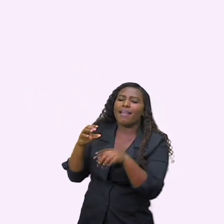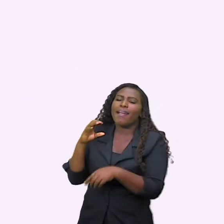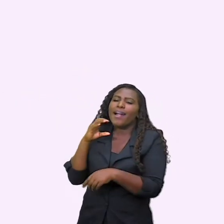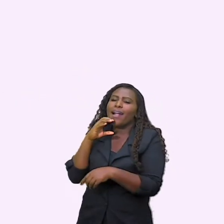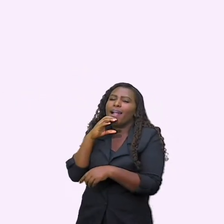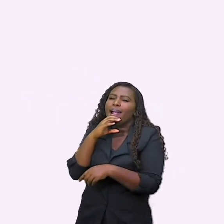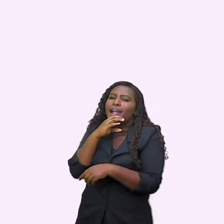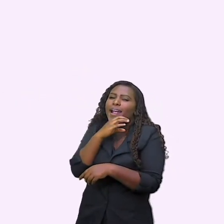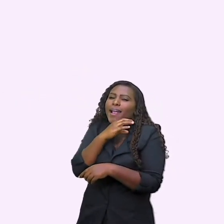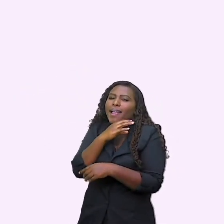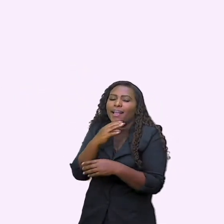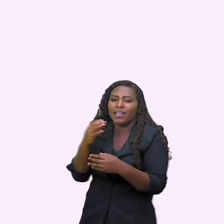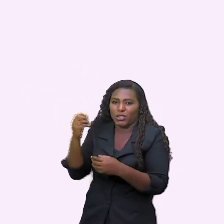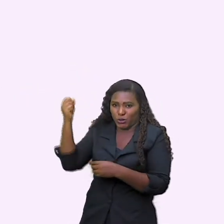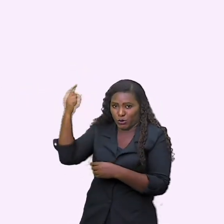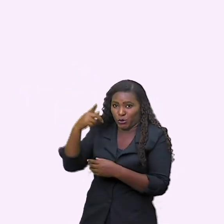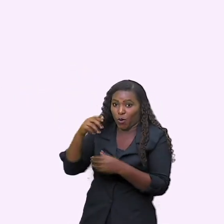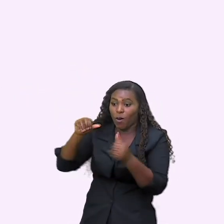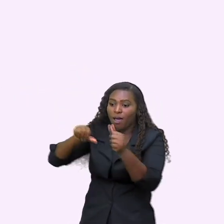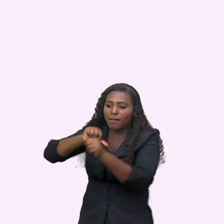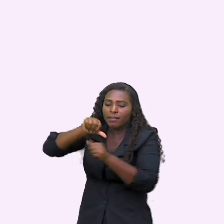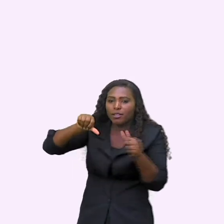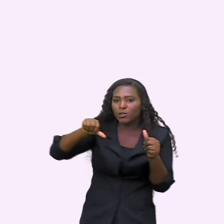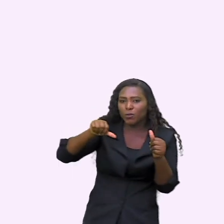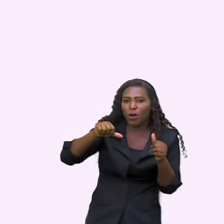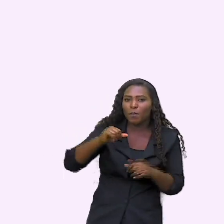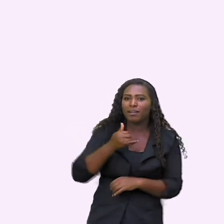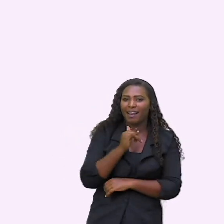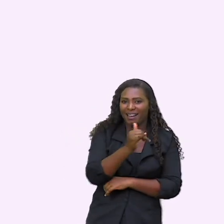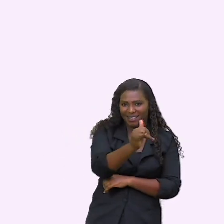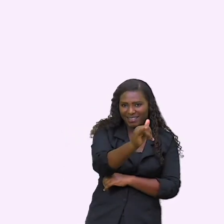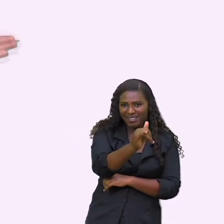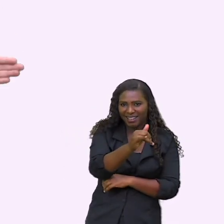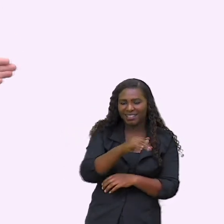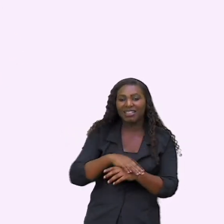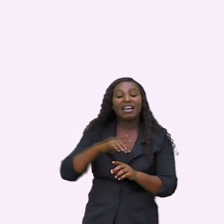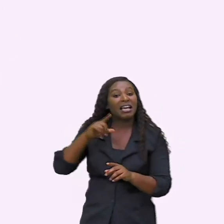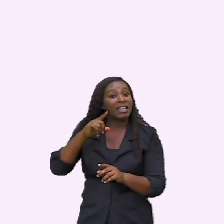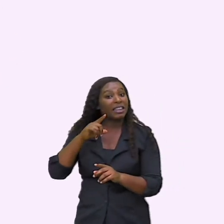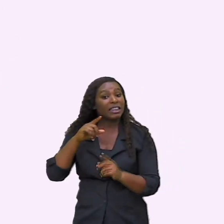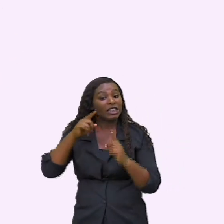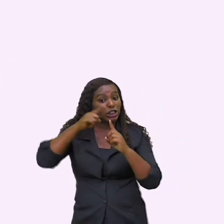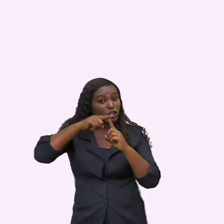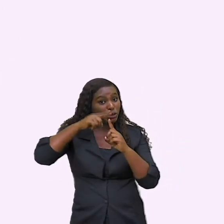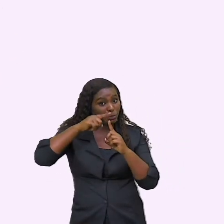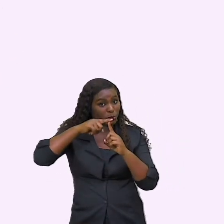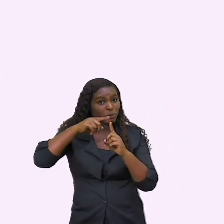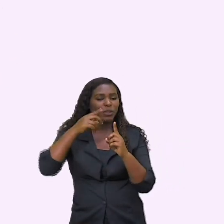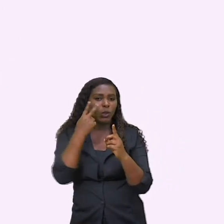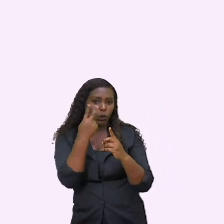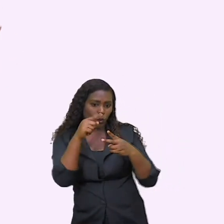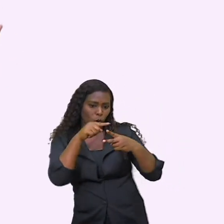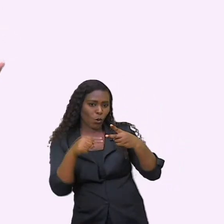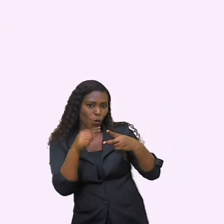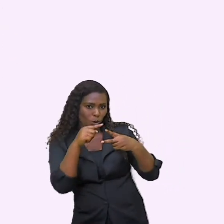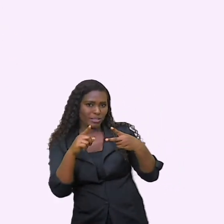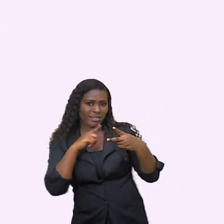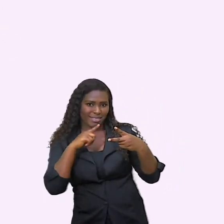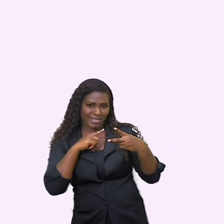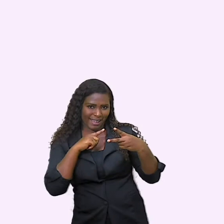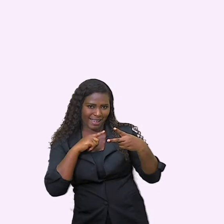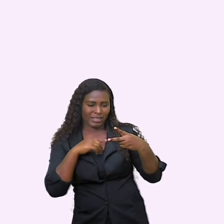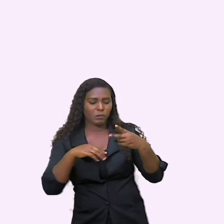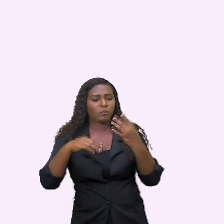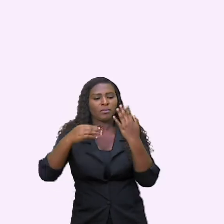eletricidade. Existem dois tipos de energia solar, a fotovoltaica e a térmica. A energia